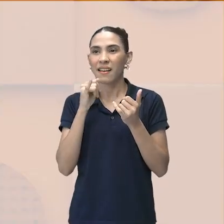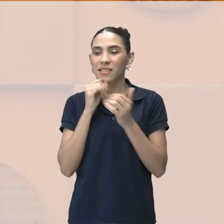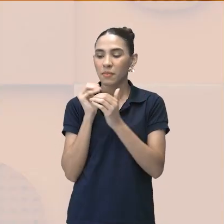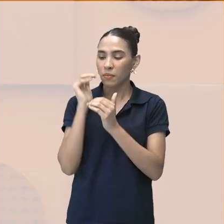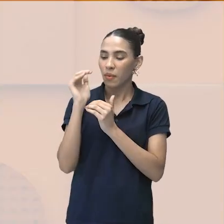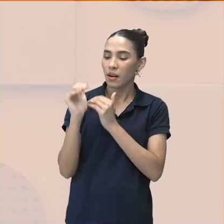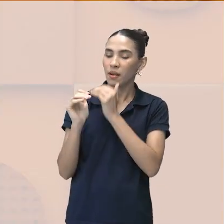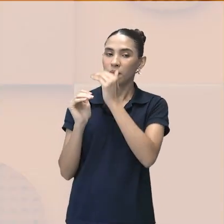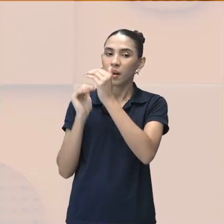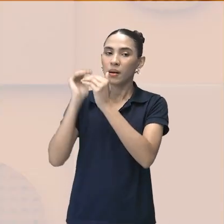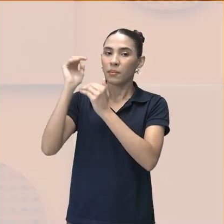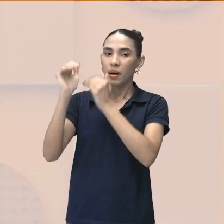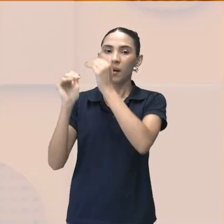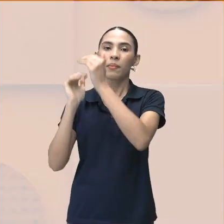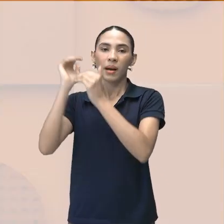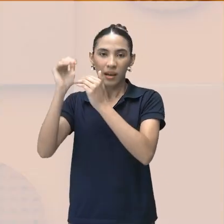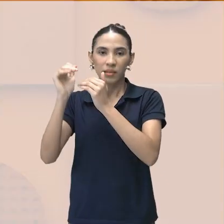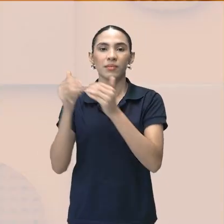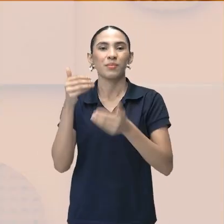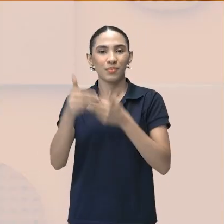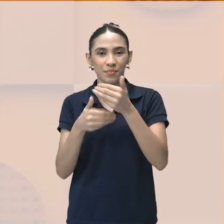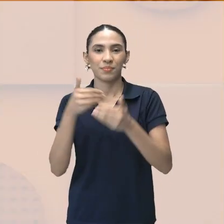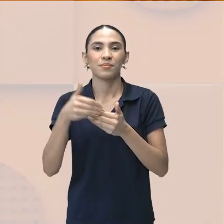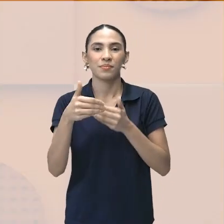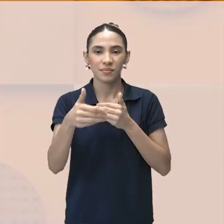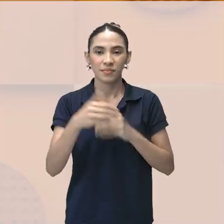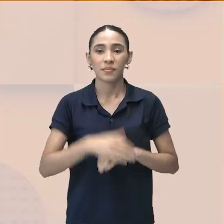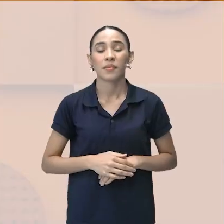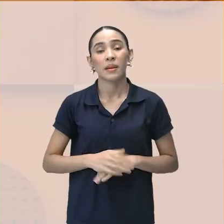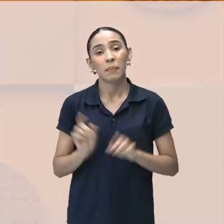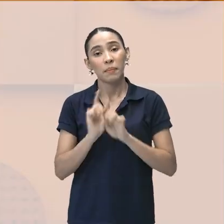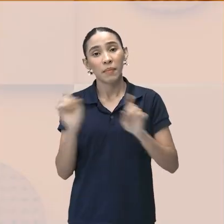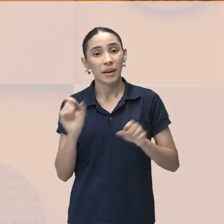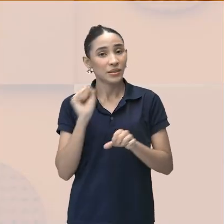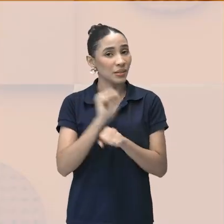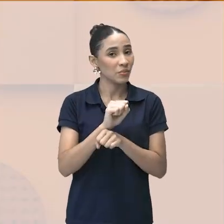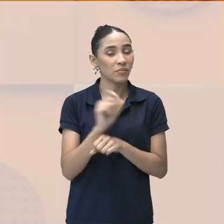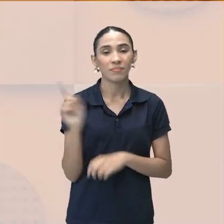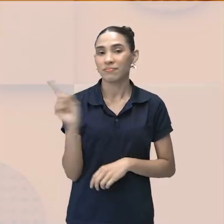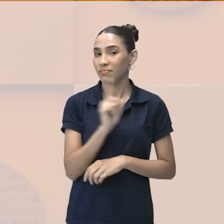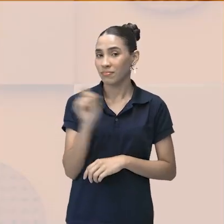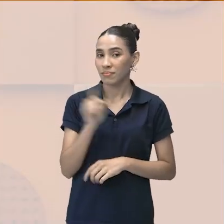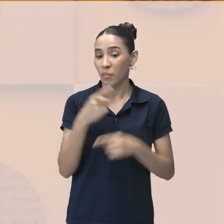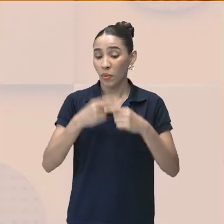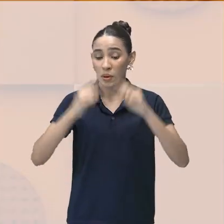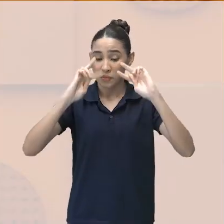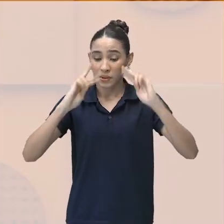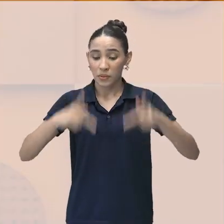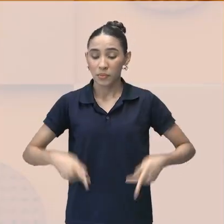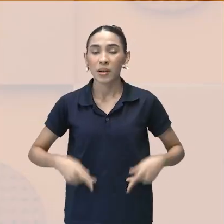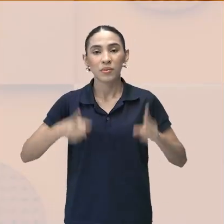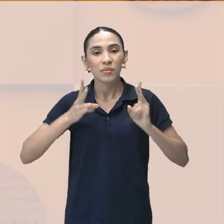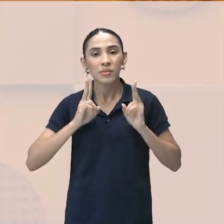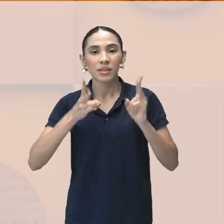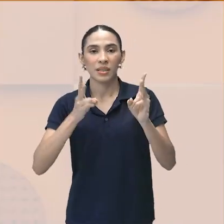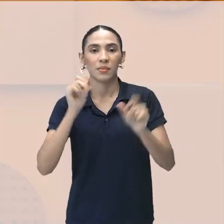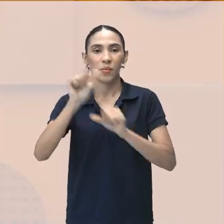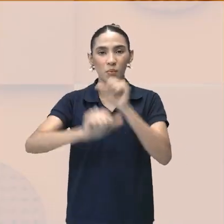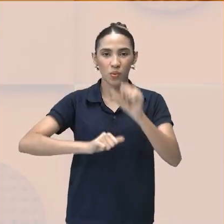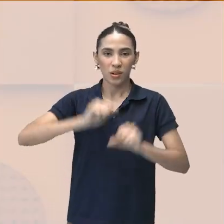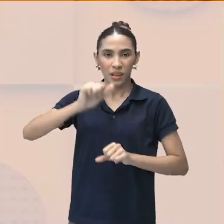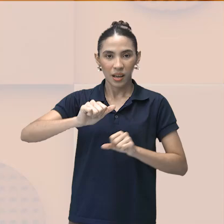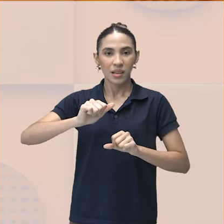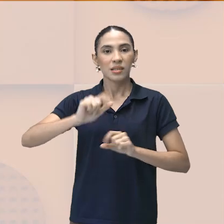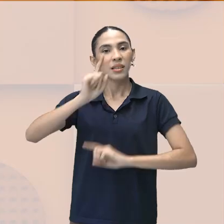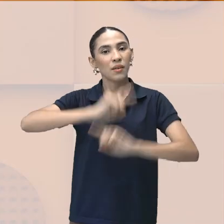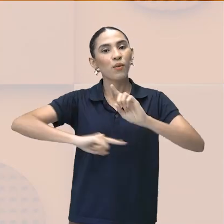né? Que está ocorrendo esse processo de desenvolvimento. Mas não para aí, porque o ser humano ele está em constante mudanças,